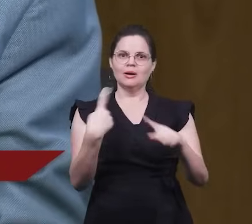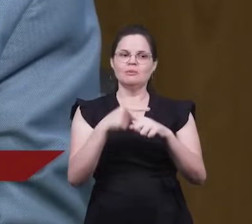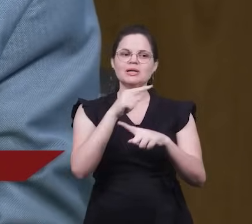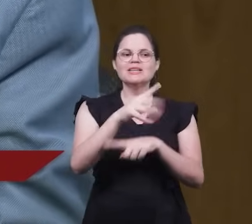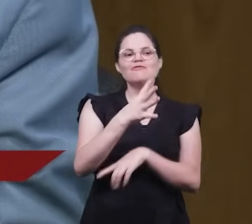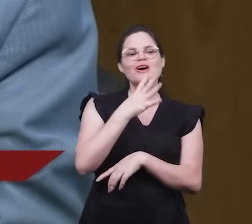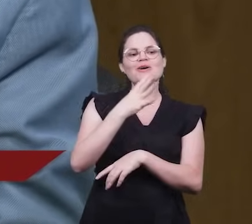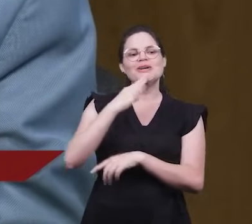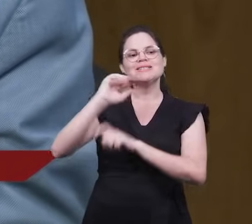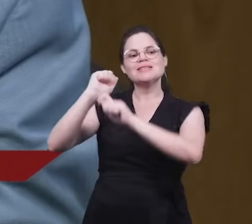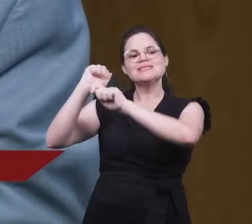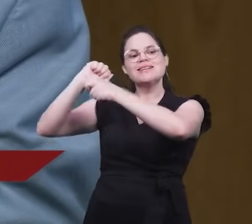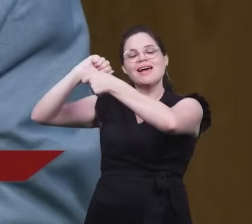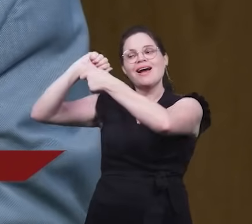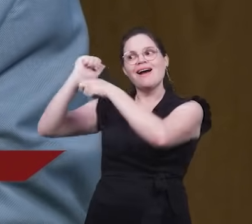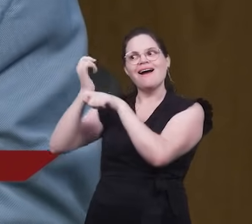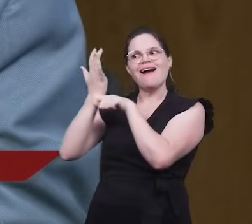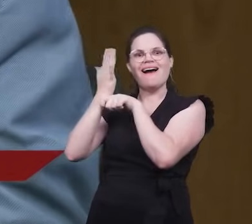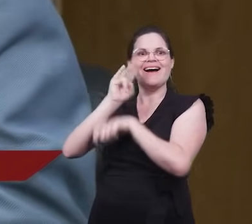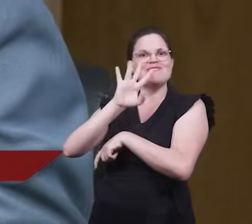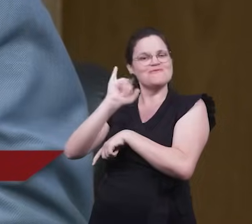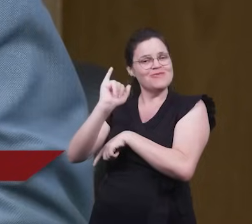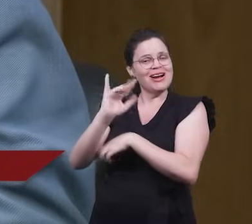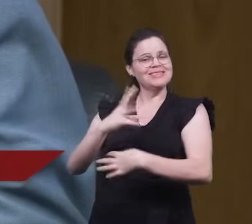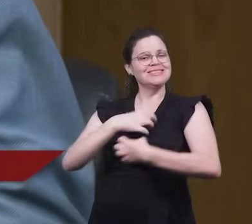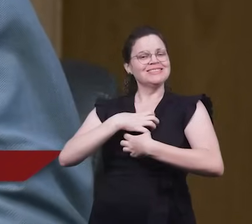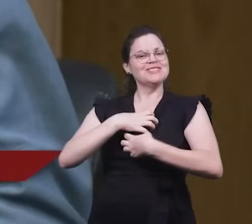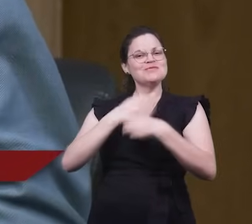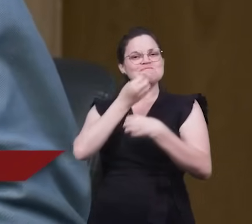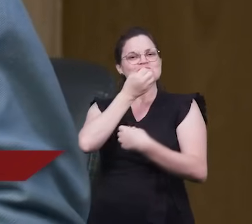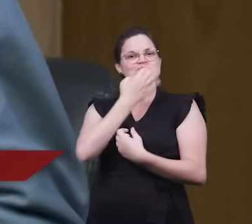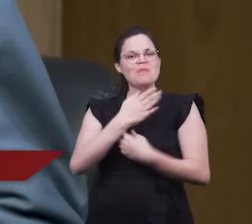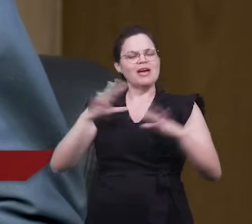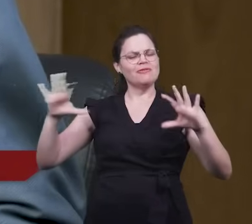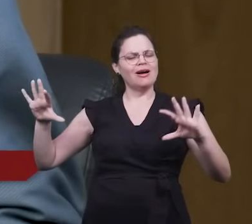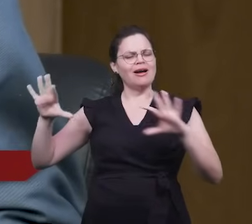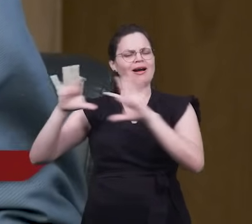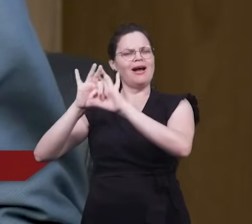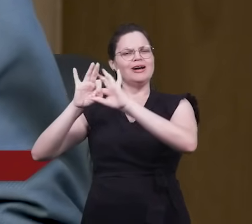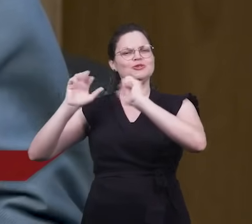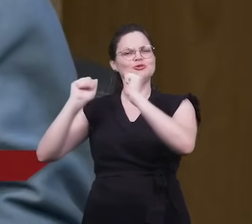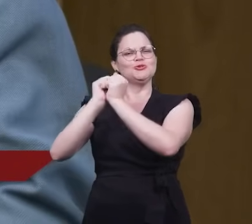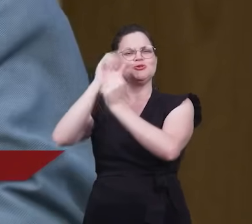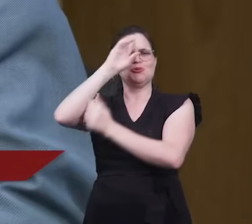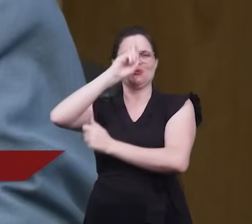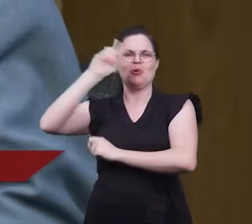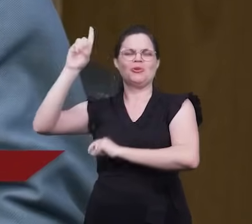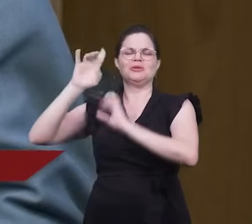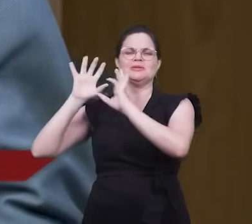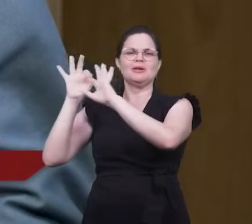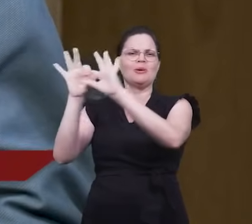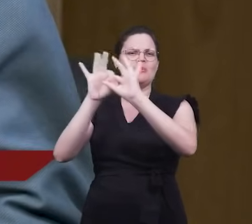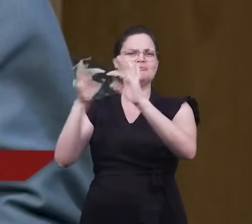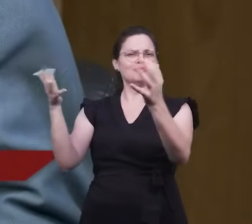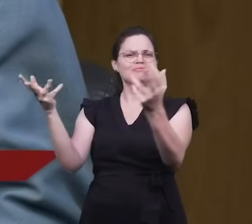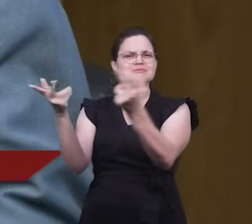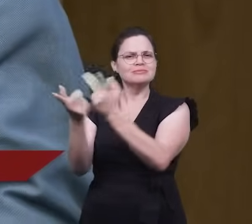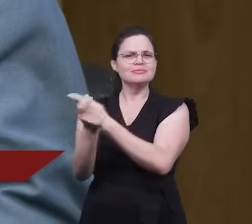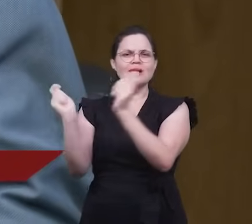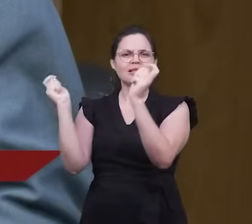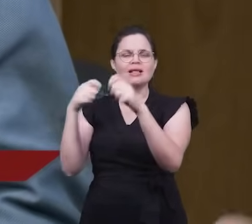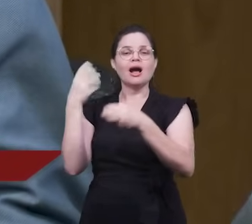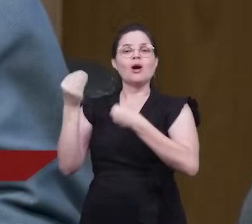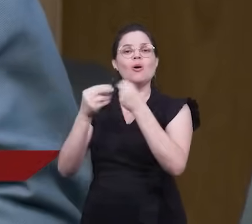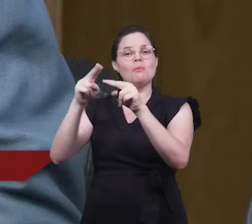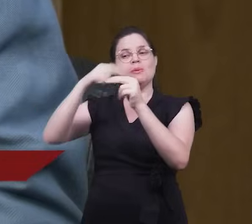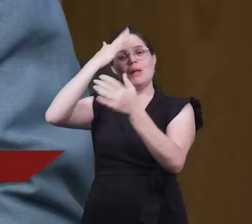os mistérios de Deus. E você vai se ligar a Ele nessa comunhão por